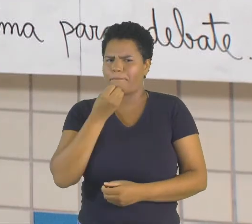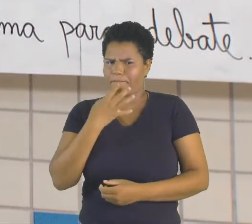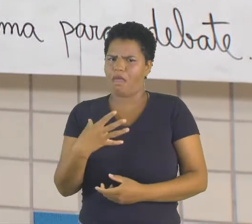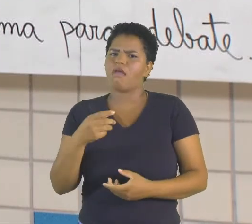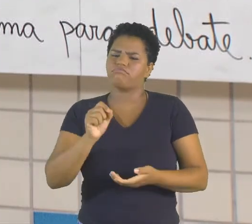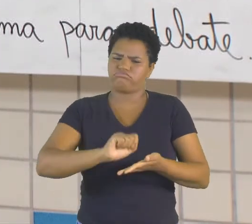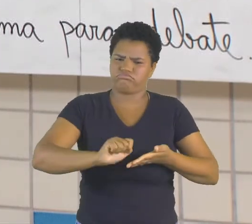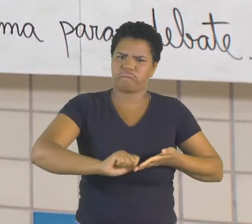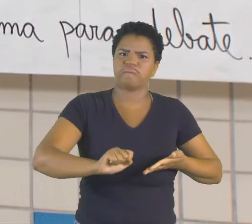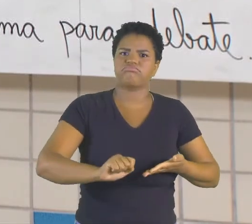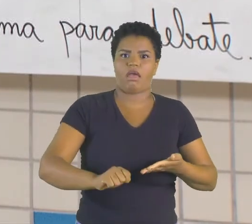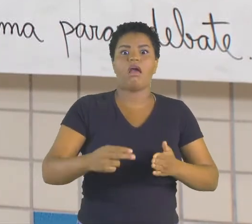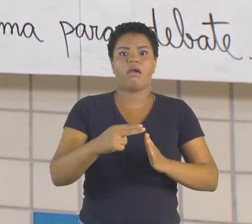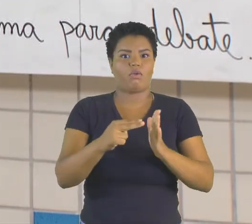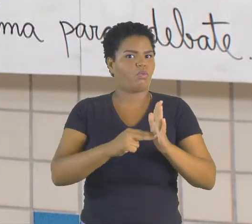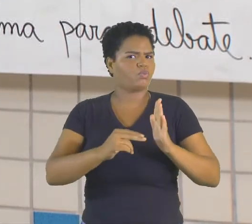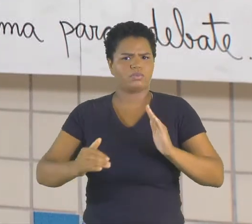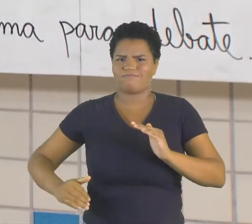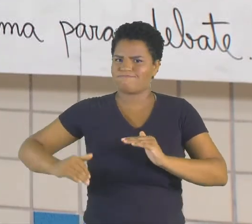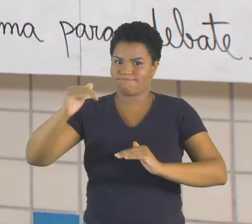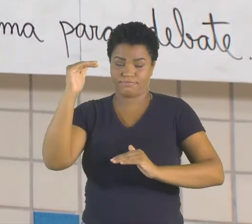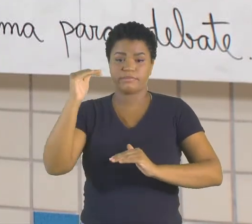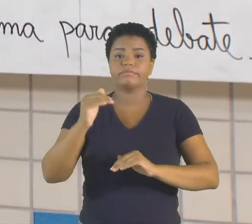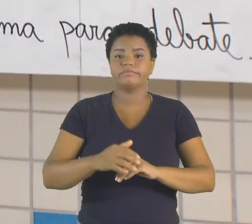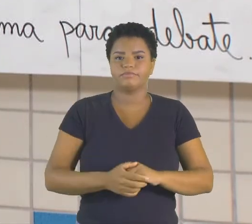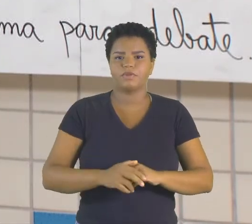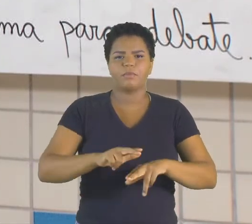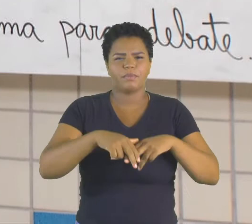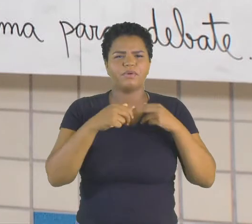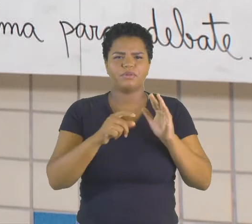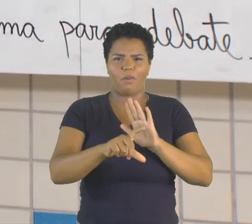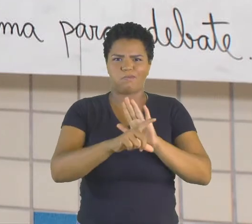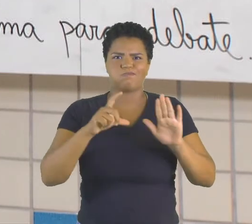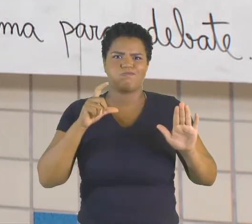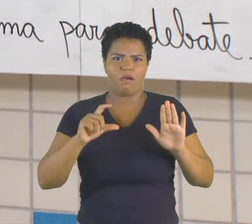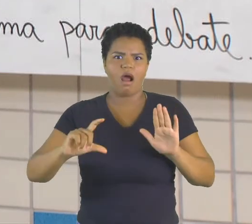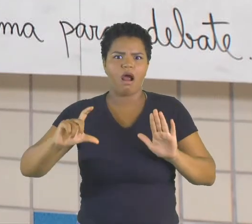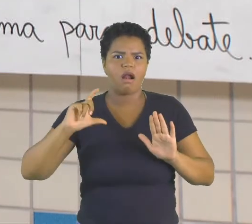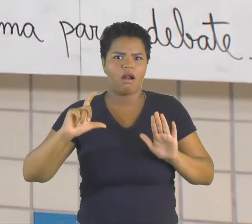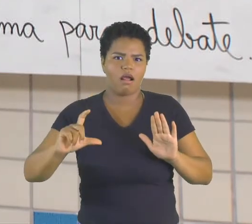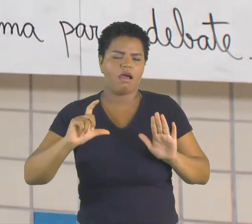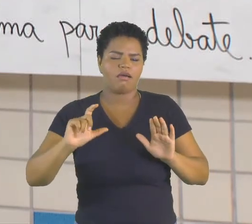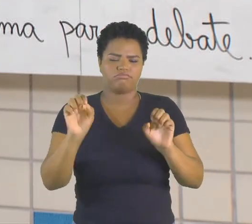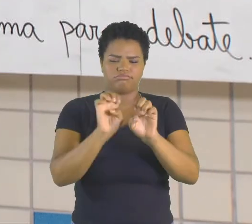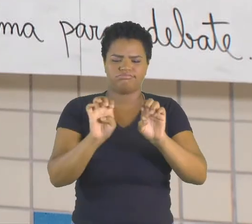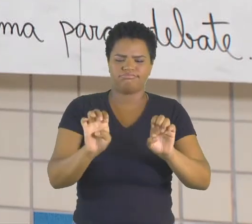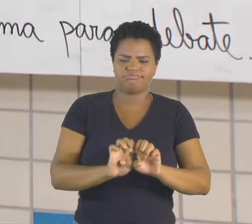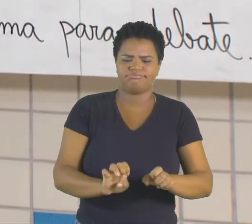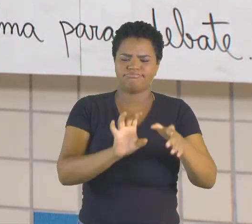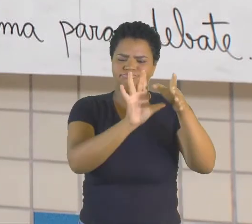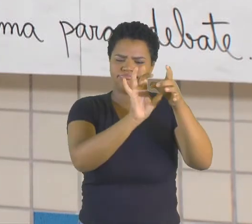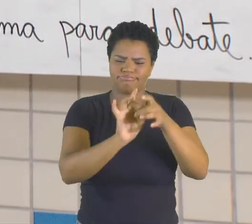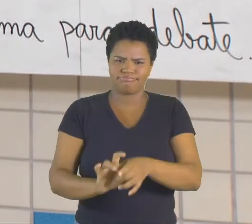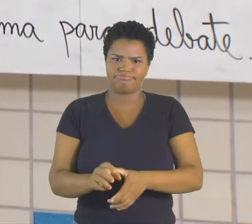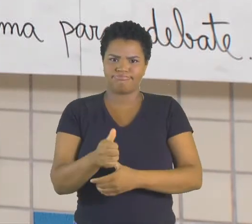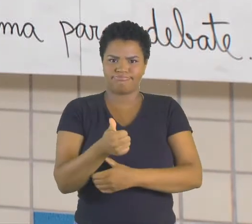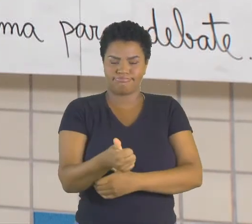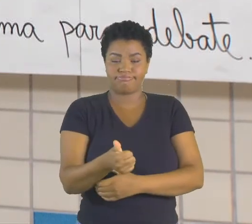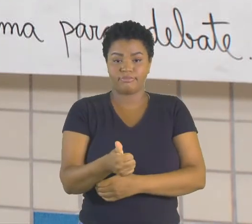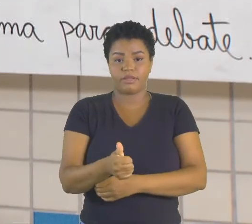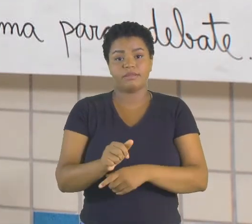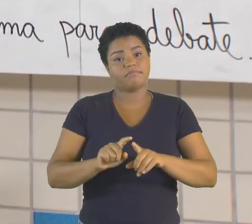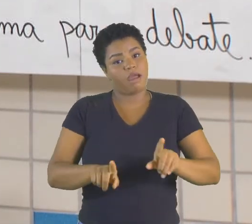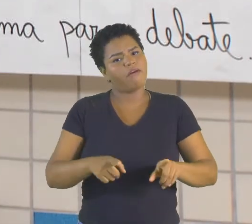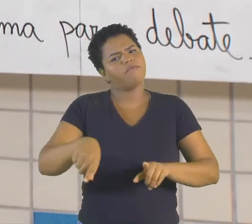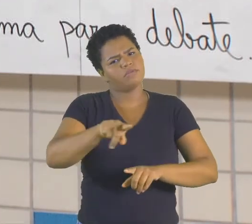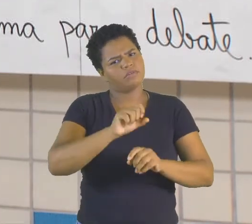que tiraram a nota máxima, por isso que é um parágrafo maior, né, bem estruturado, bem coeso. Mas vocês também podem